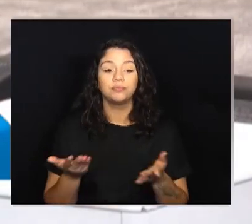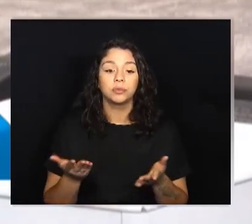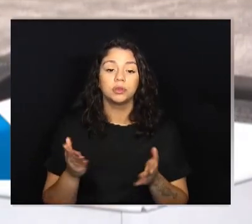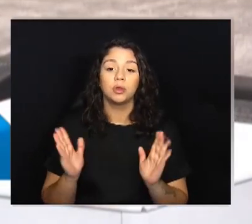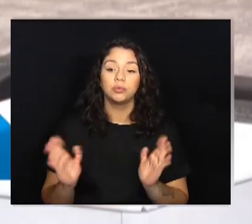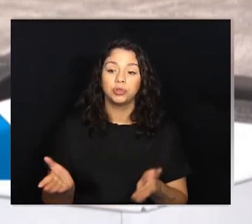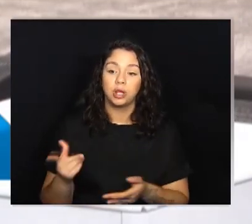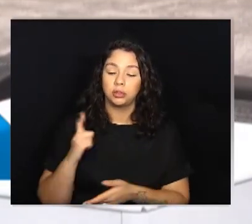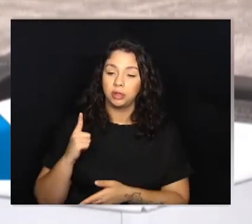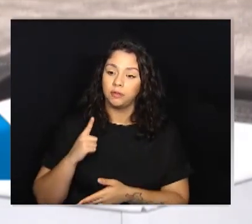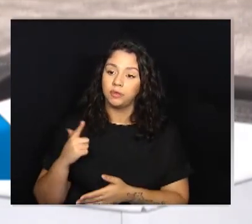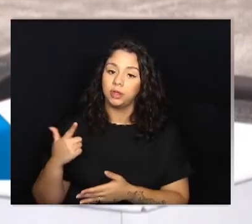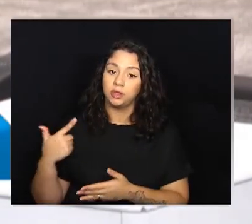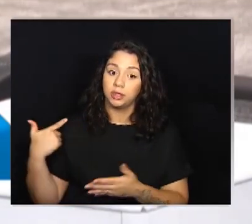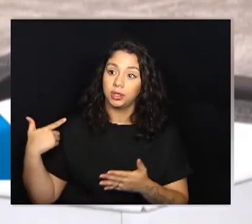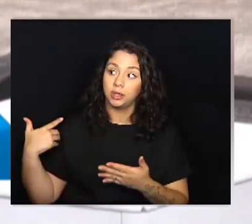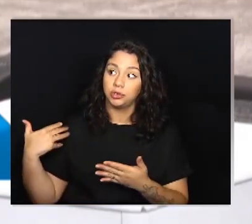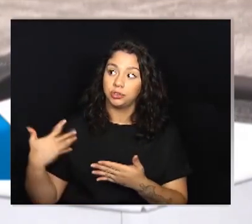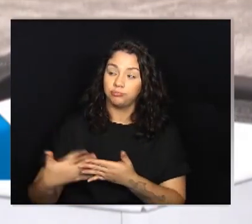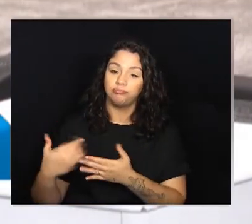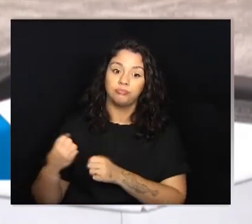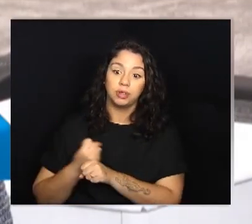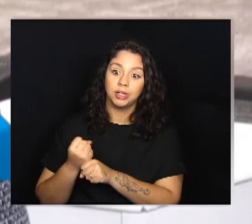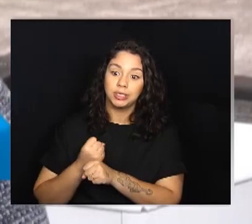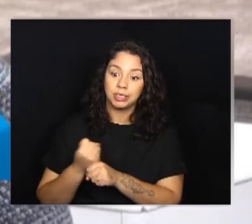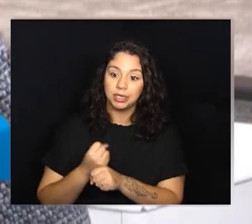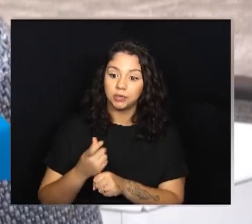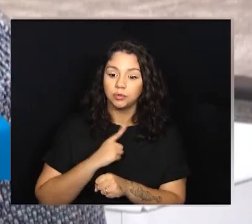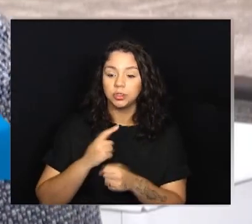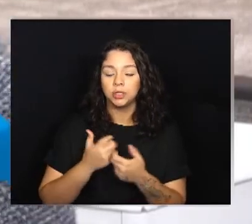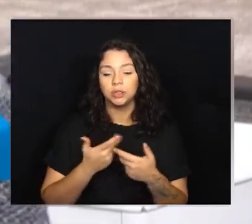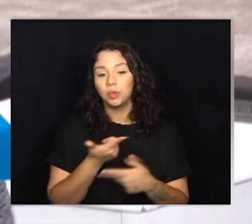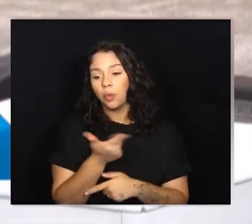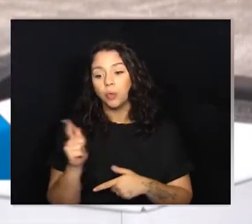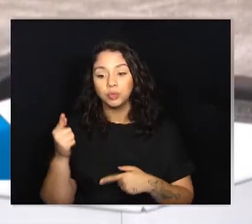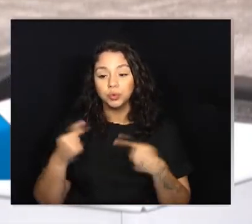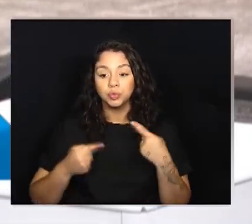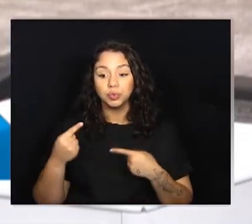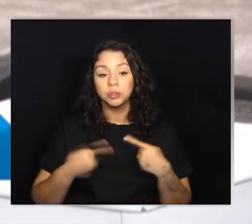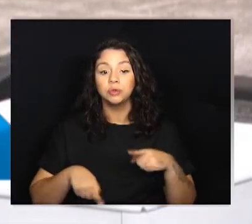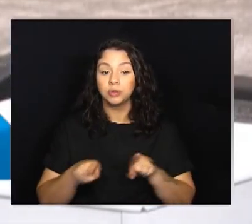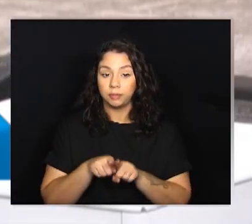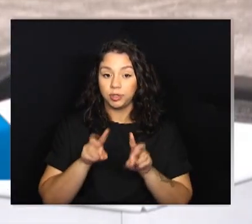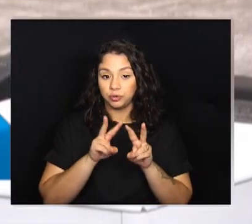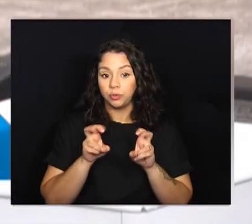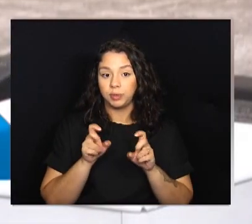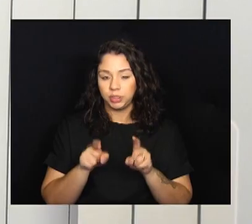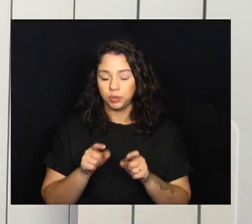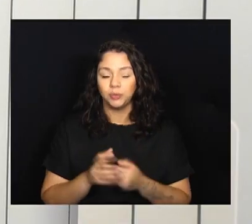longo desses anos, nós vamos ter vários outros debates sobre essa questão.